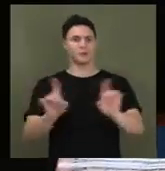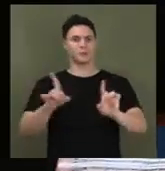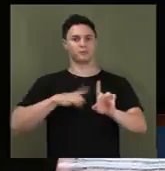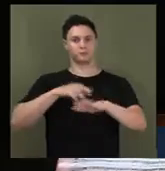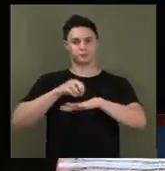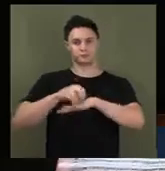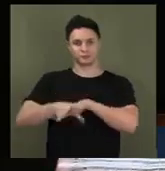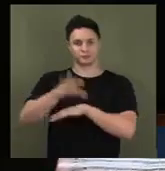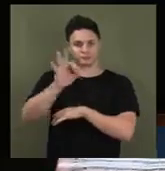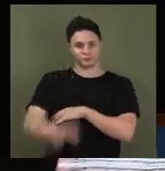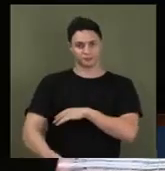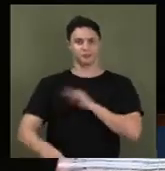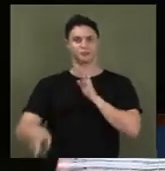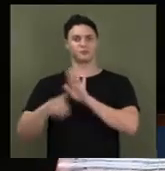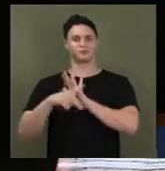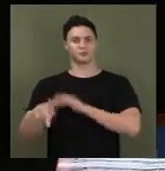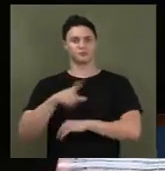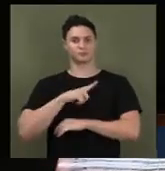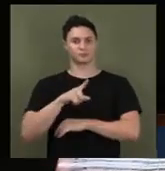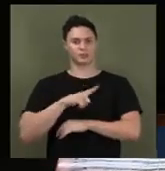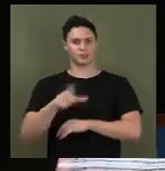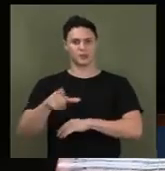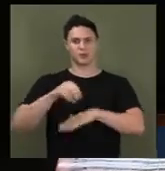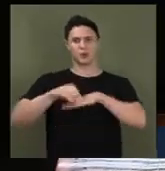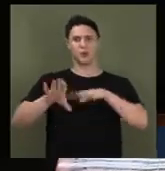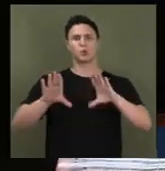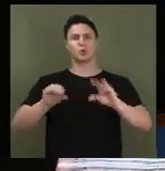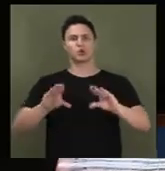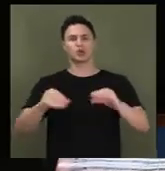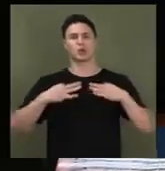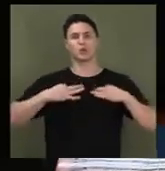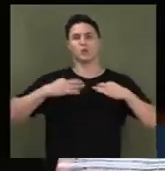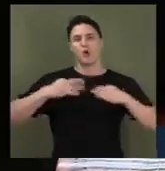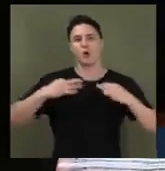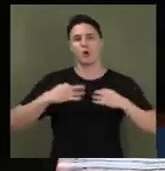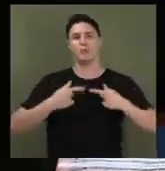encaminharam colchão, roupa, material de construção,